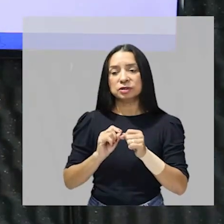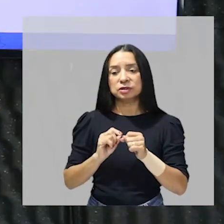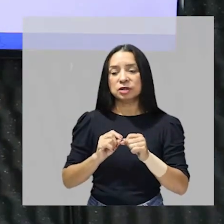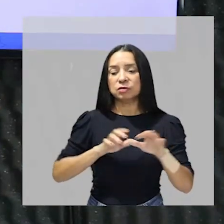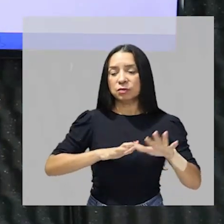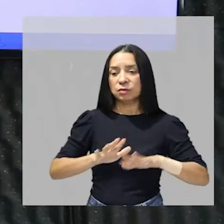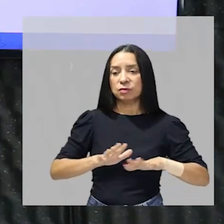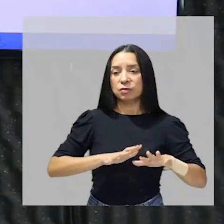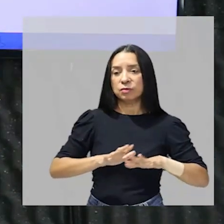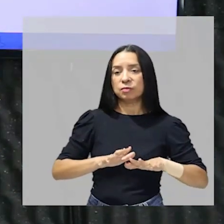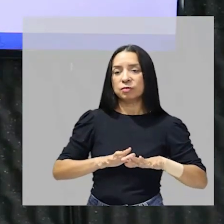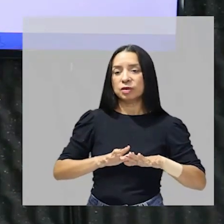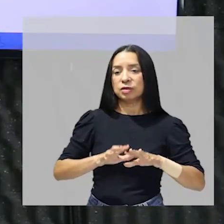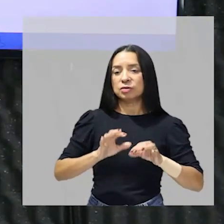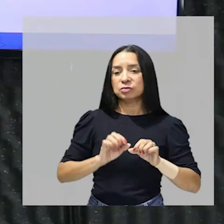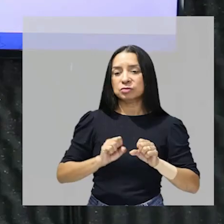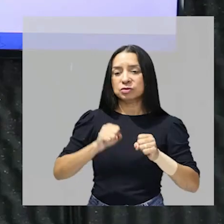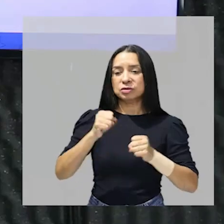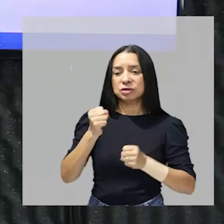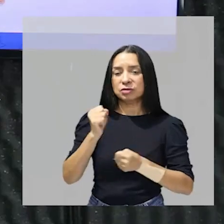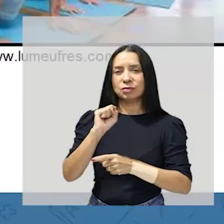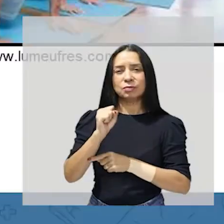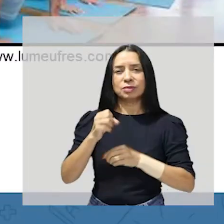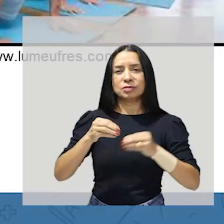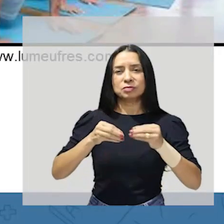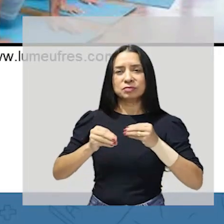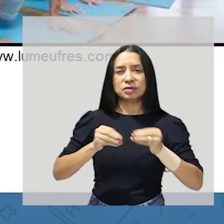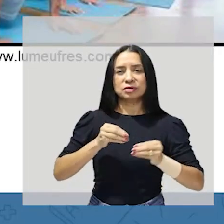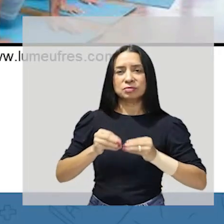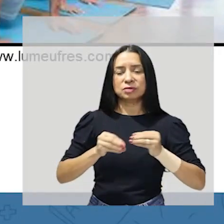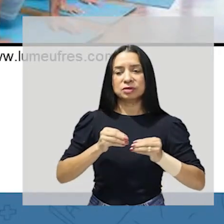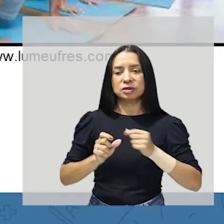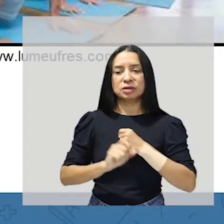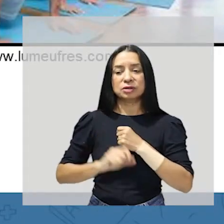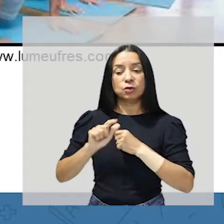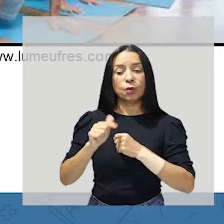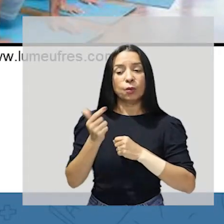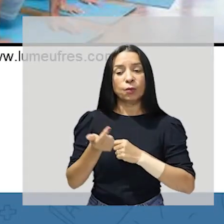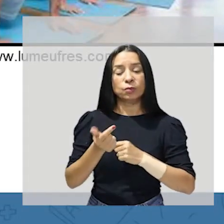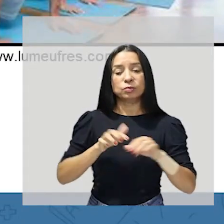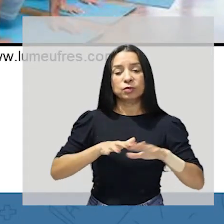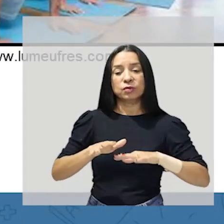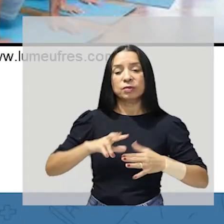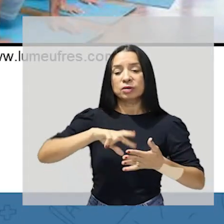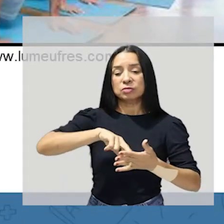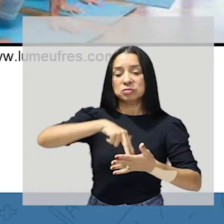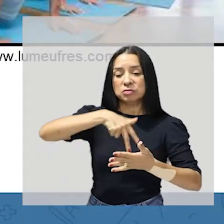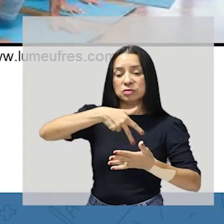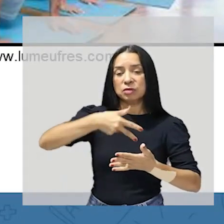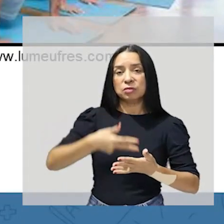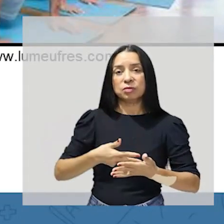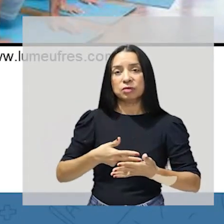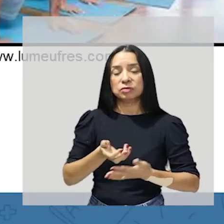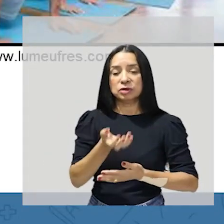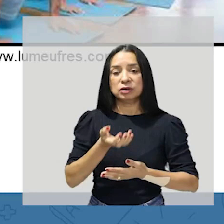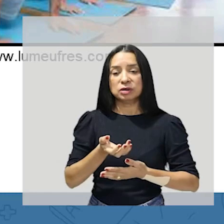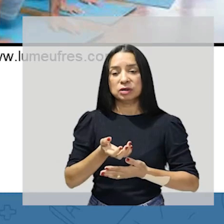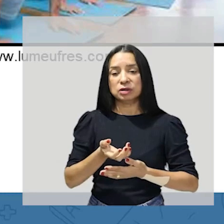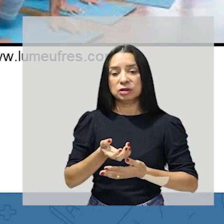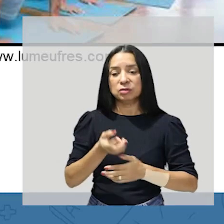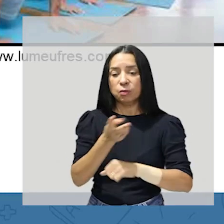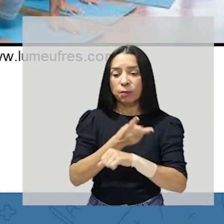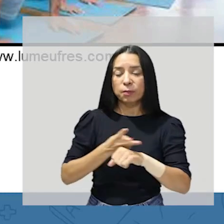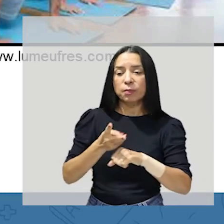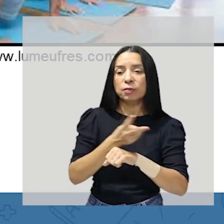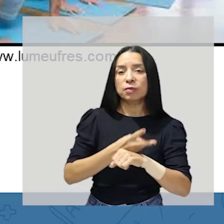movimentos de alongamento, de flexibilidade, ora outros movimentos acrobáticos, mas querendo buscar aquela